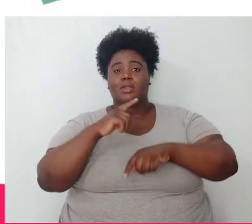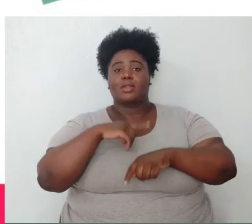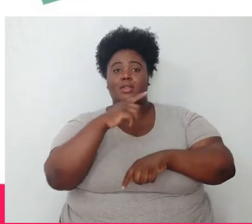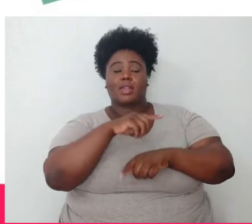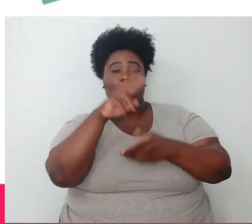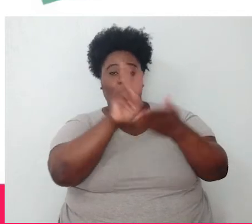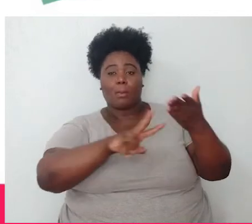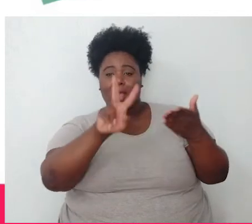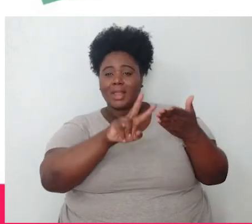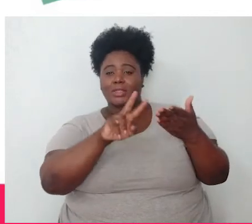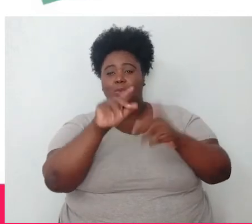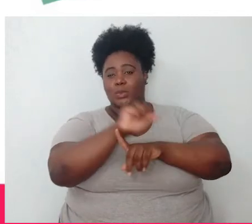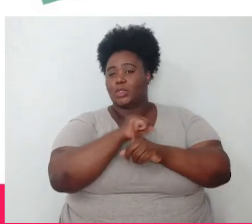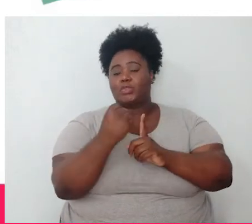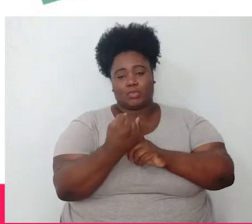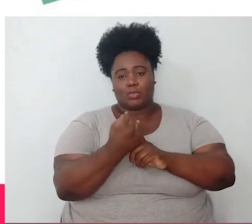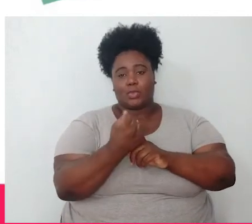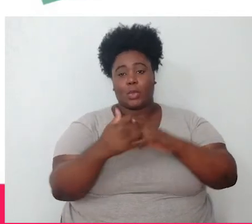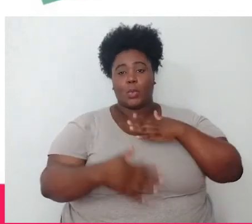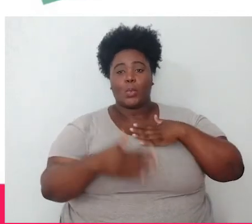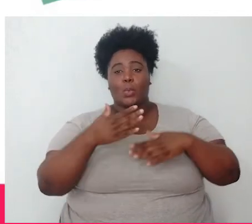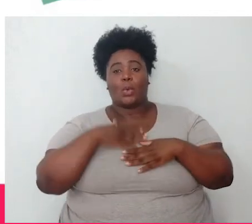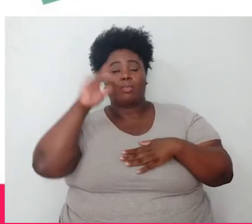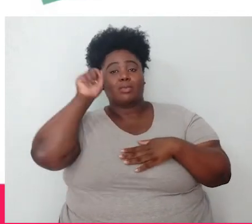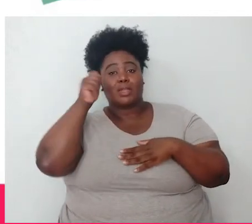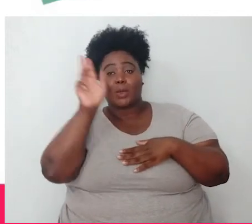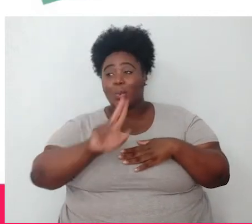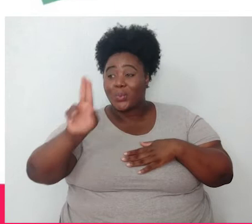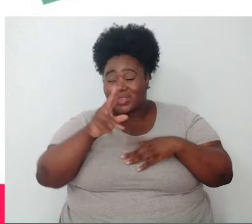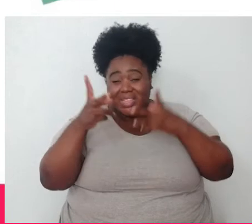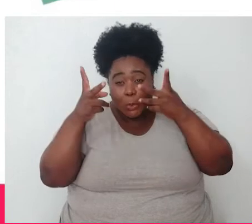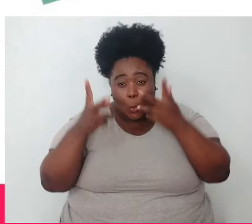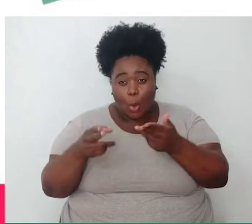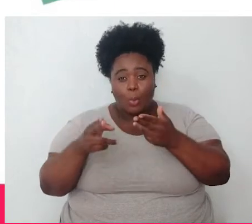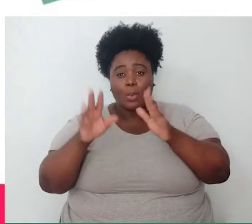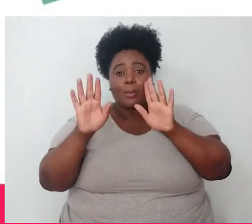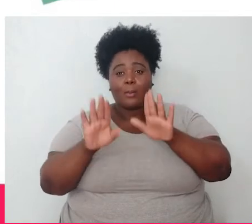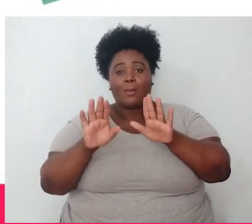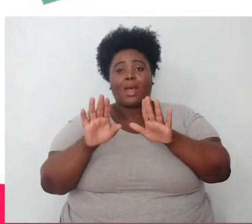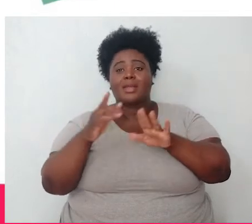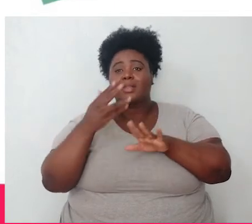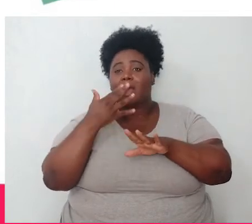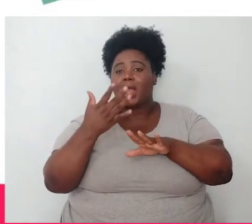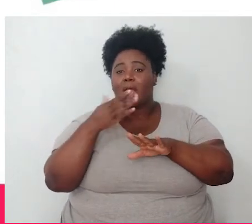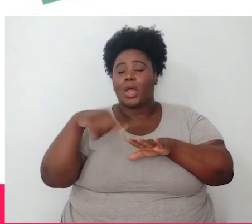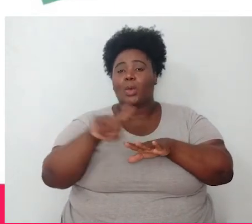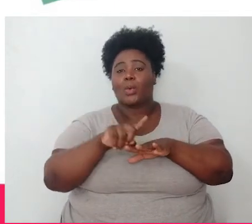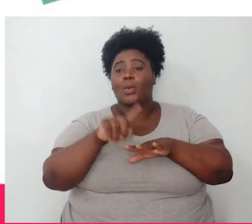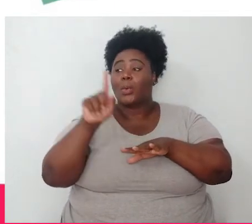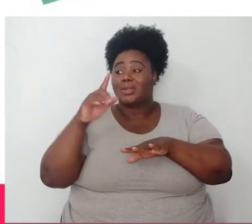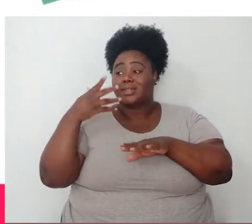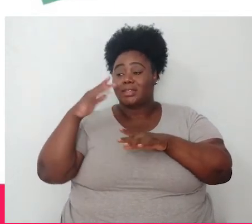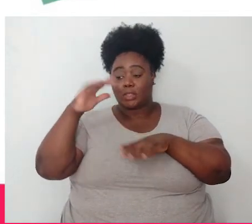determinada leitura social. O corpo negro trajando a mesma roupa, Só que aquelas cores ali no corpo negro